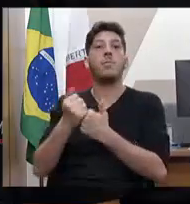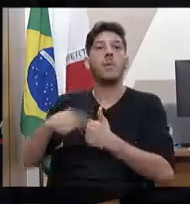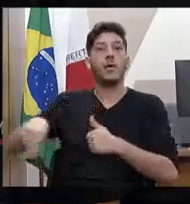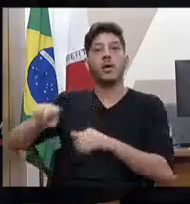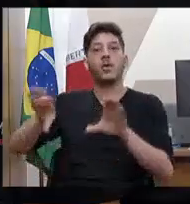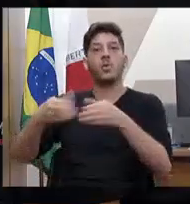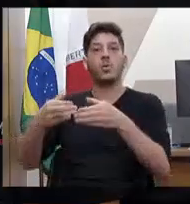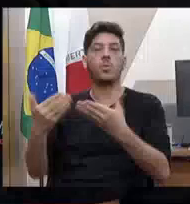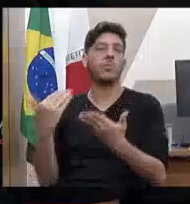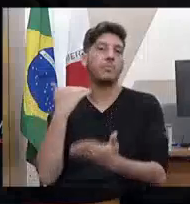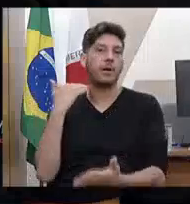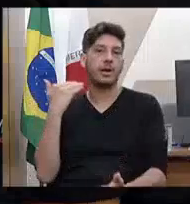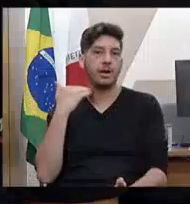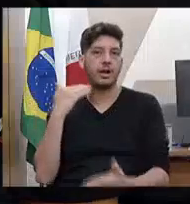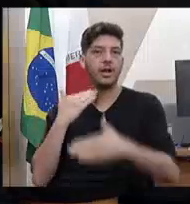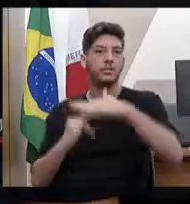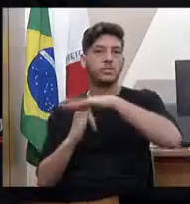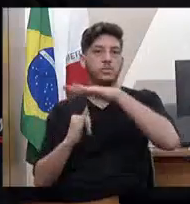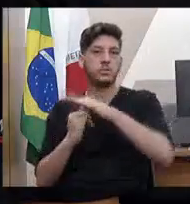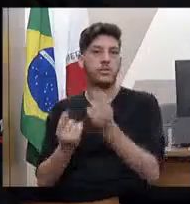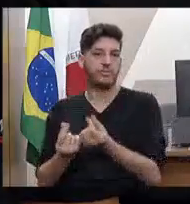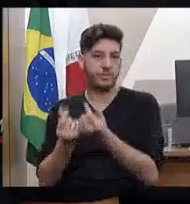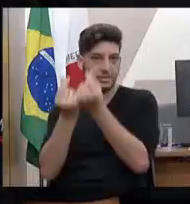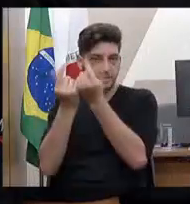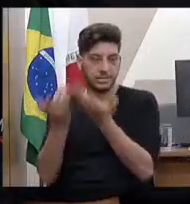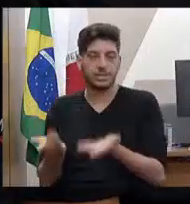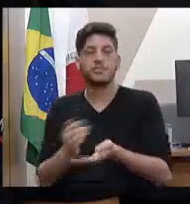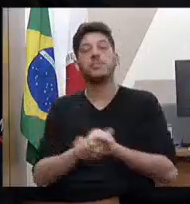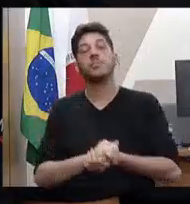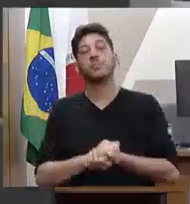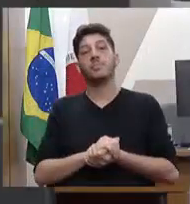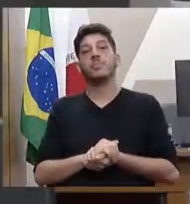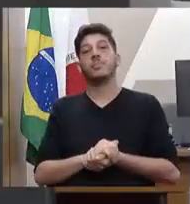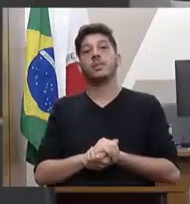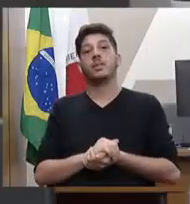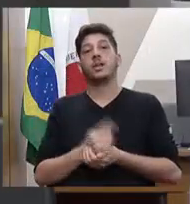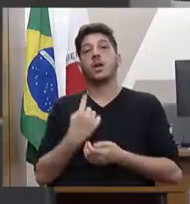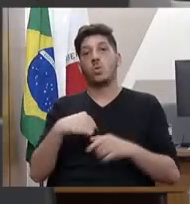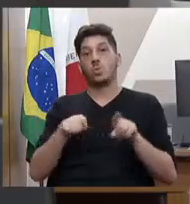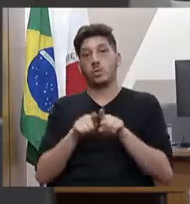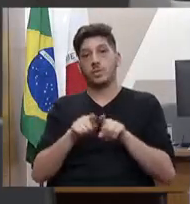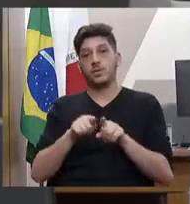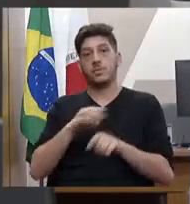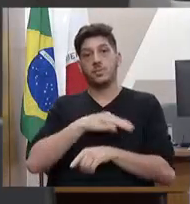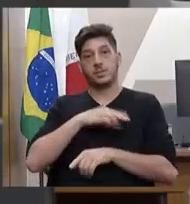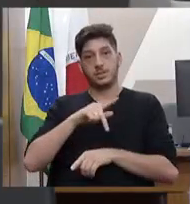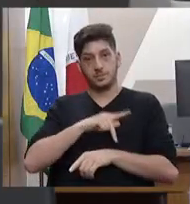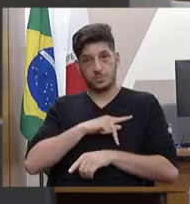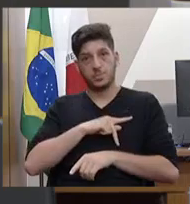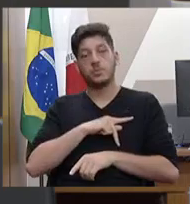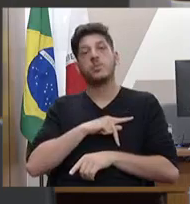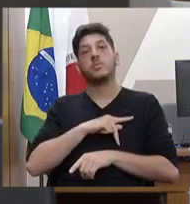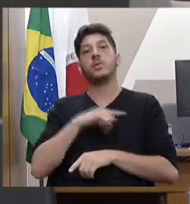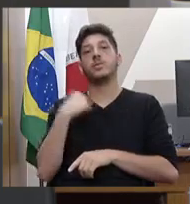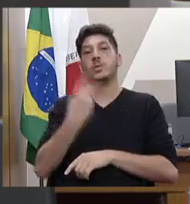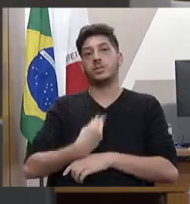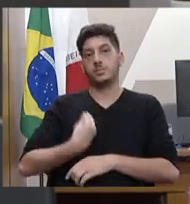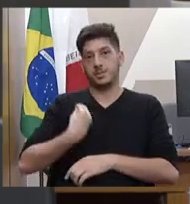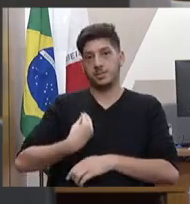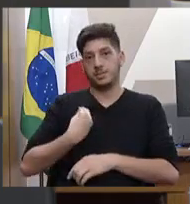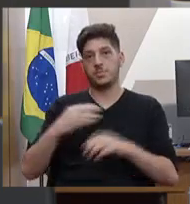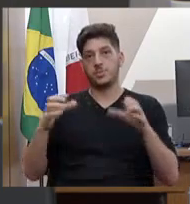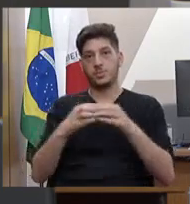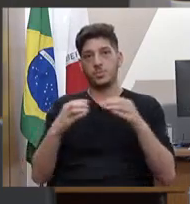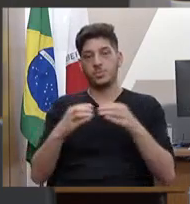né perante os bancos As instituições financeiras Eu também o ministério público na invadir nós e a gente faz parte da comissão